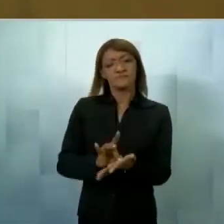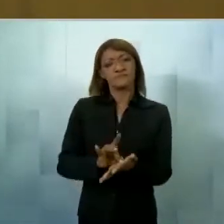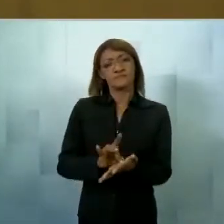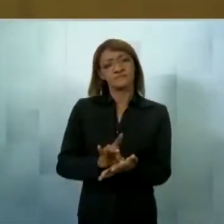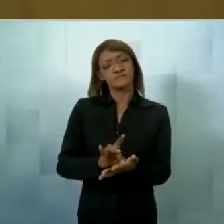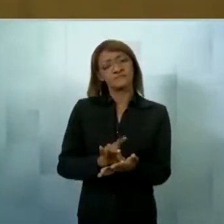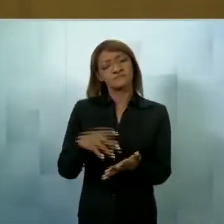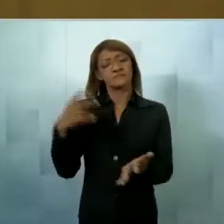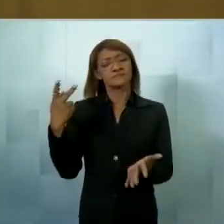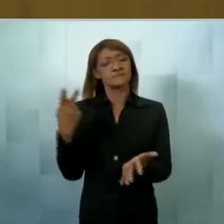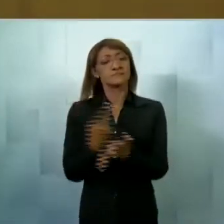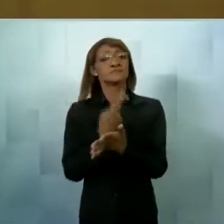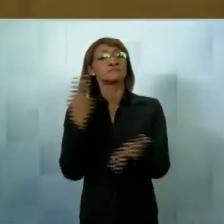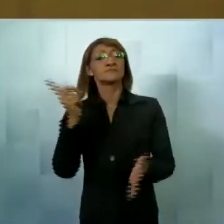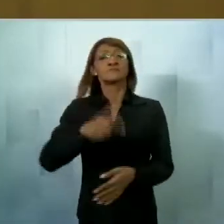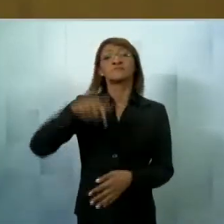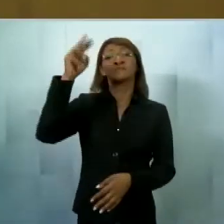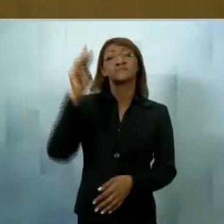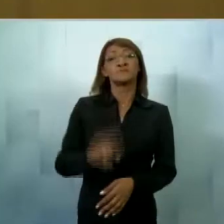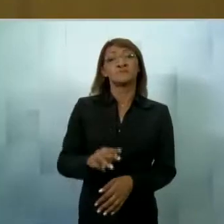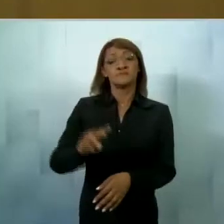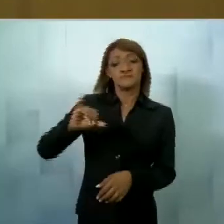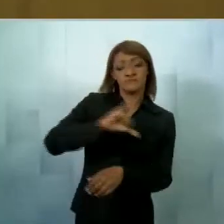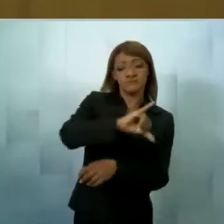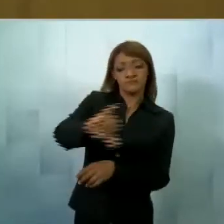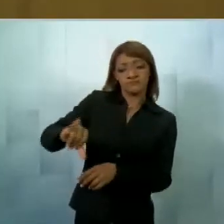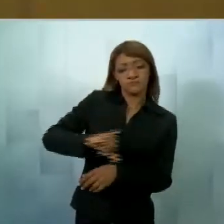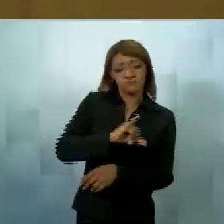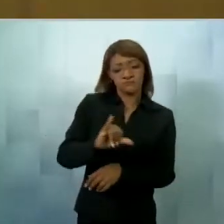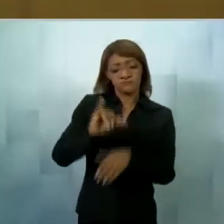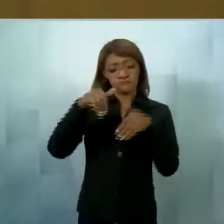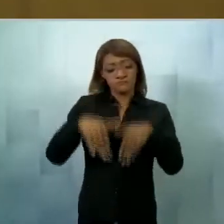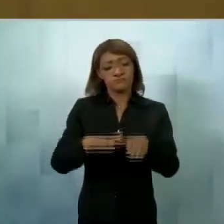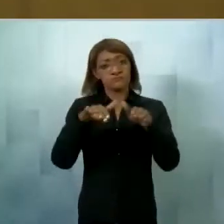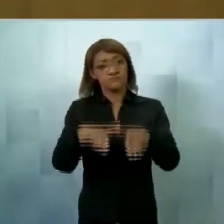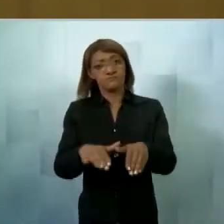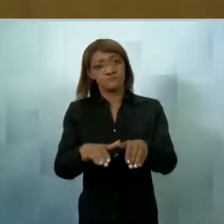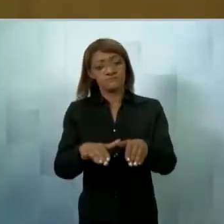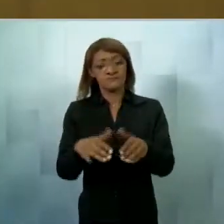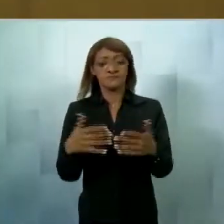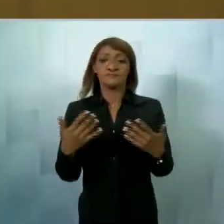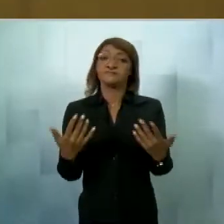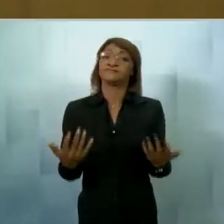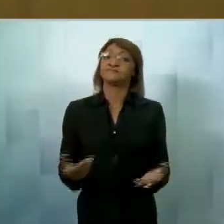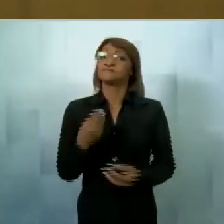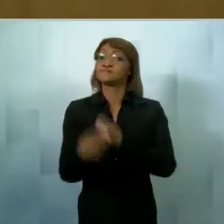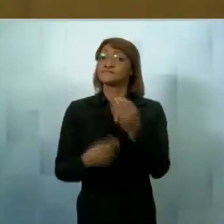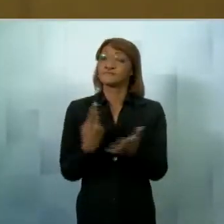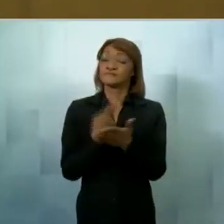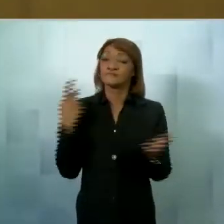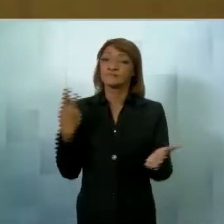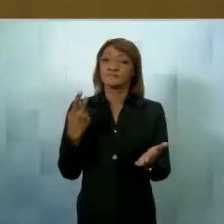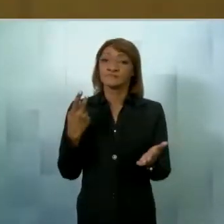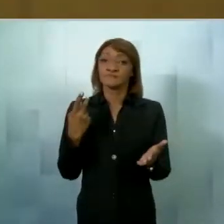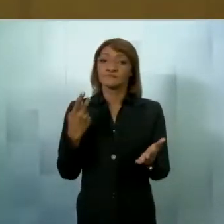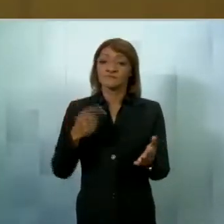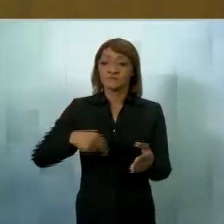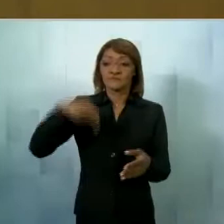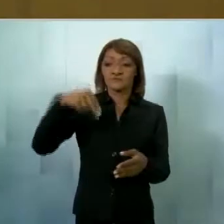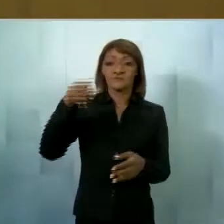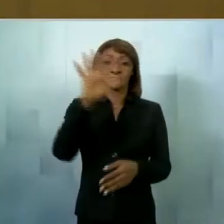de fato quem derramou o óleo, como aconteceu esse derramamento de óleo no mar do